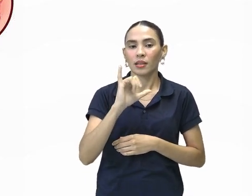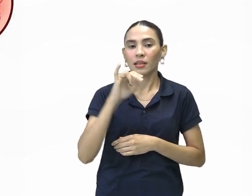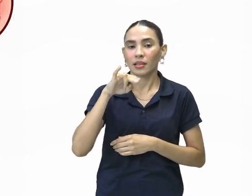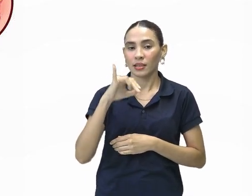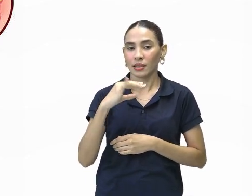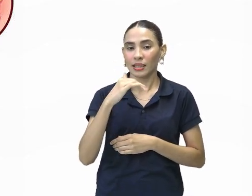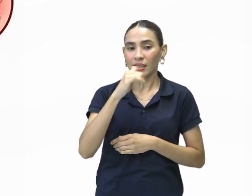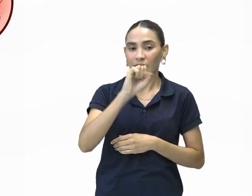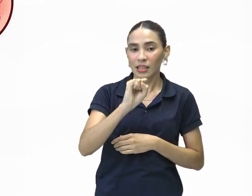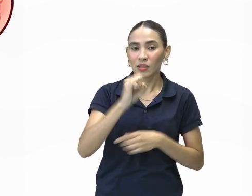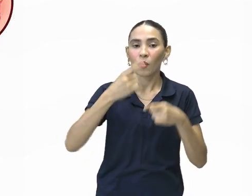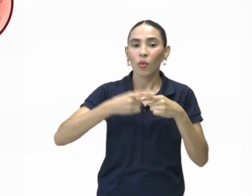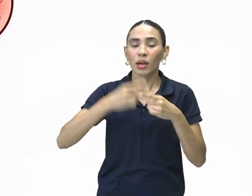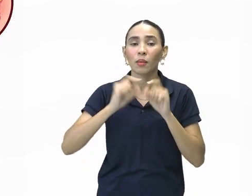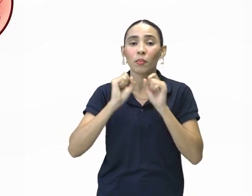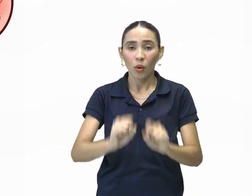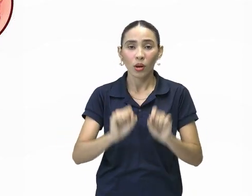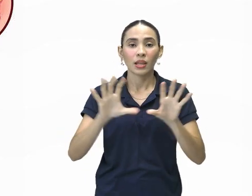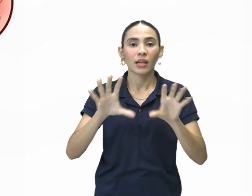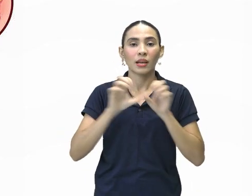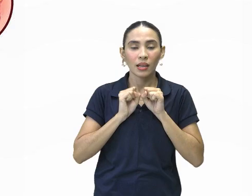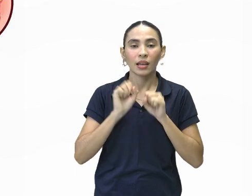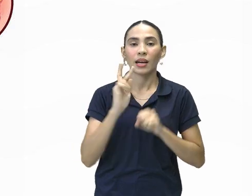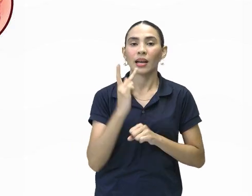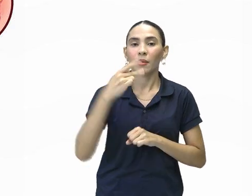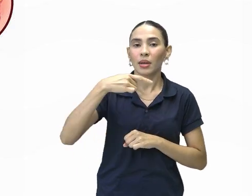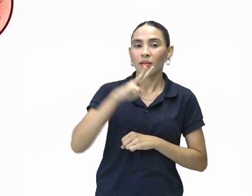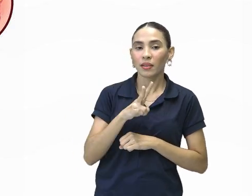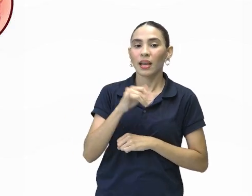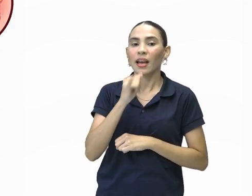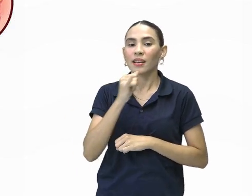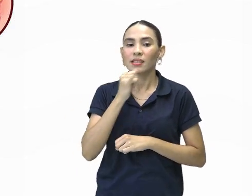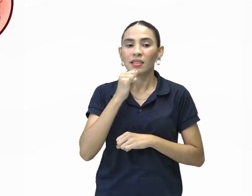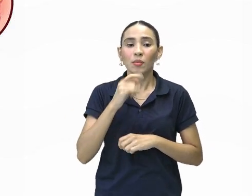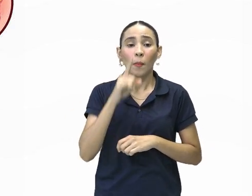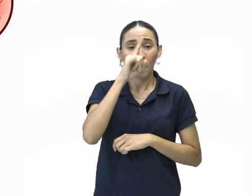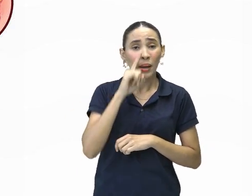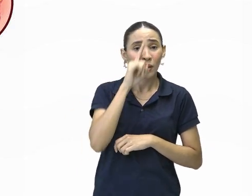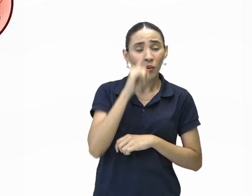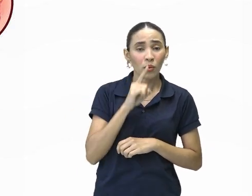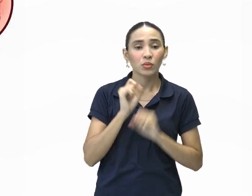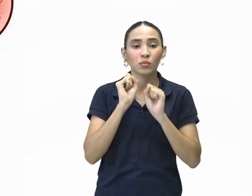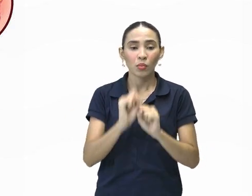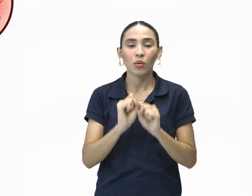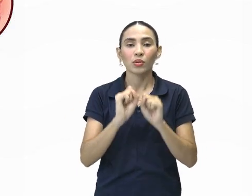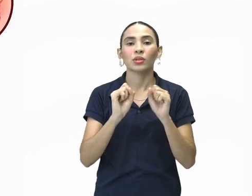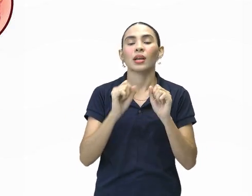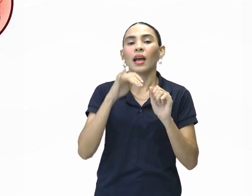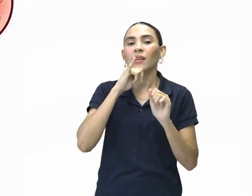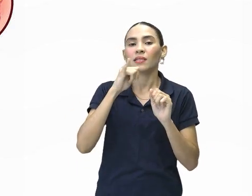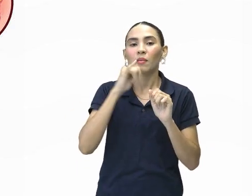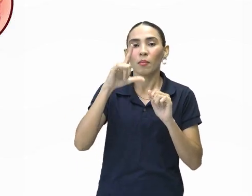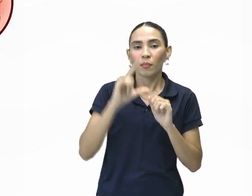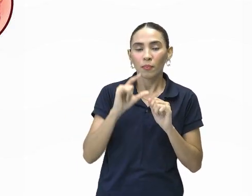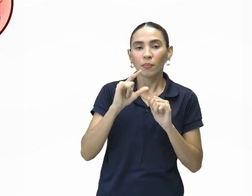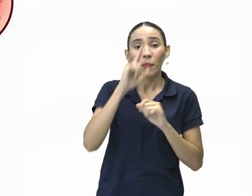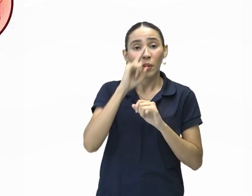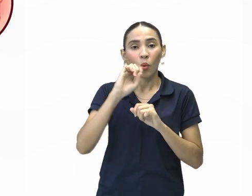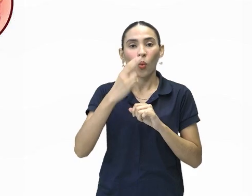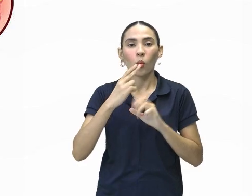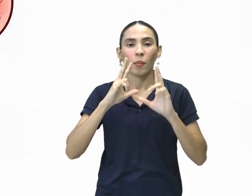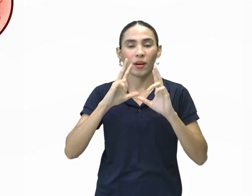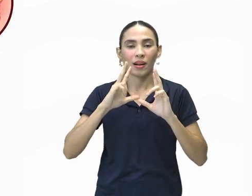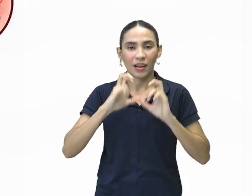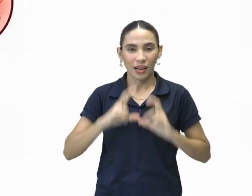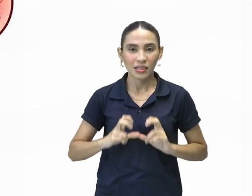elas podem ser causadas por HPV do tipo de alto risco, pode ser baixo ou alto risco para desenvolver